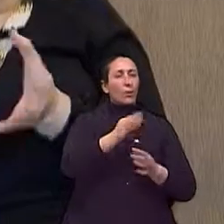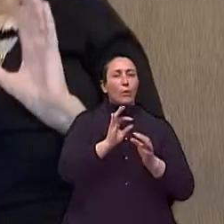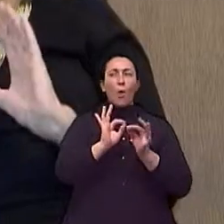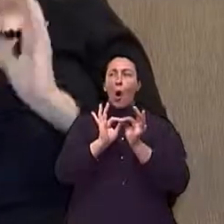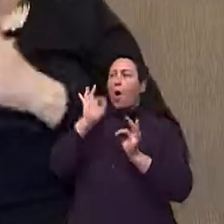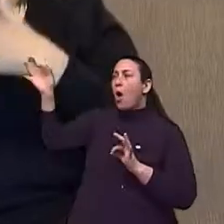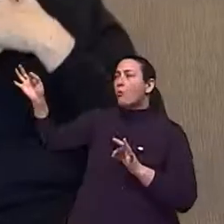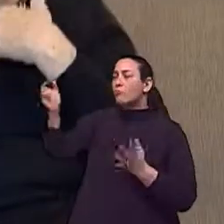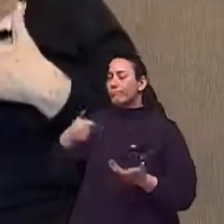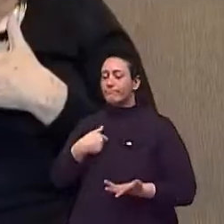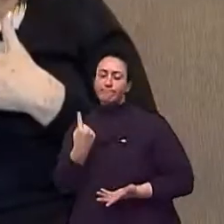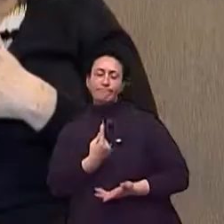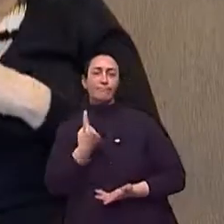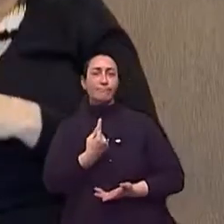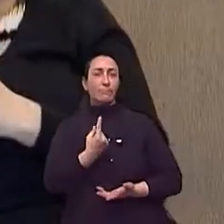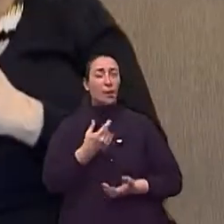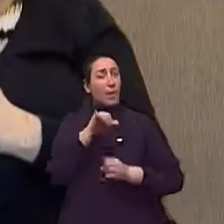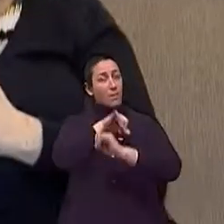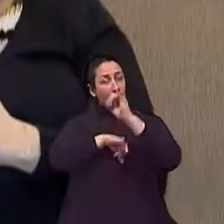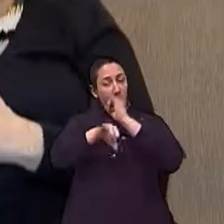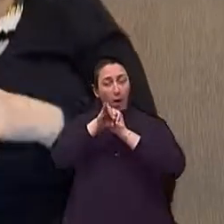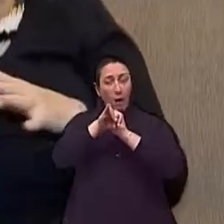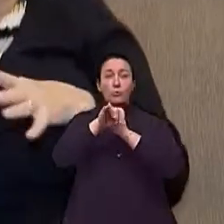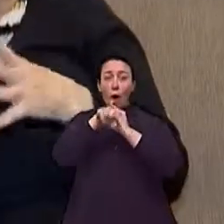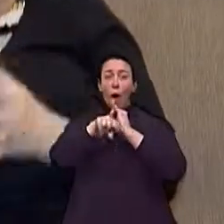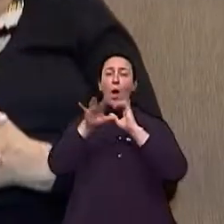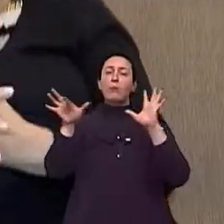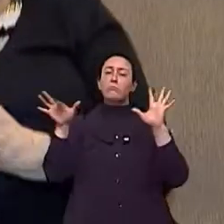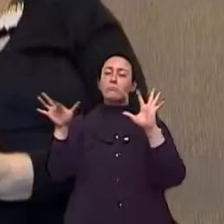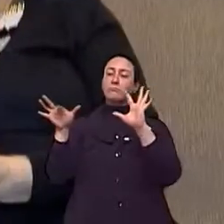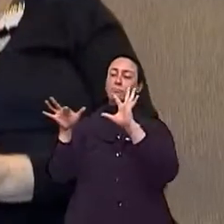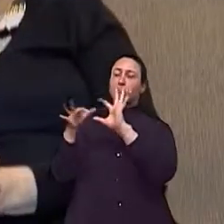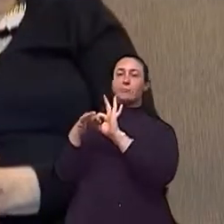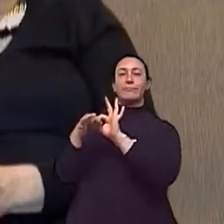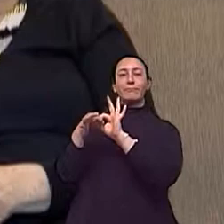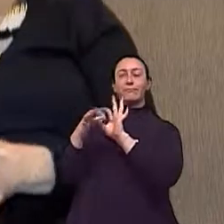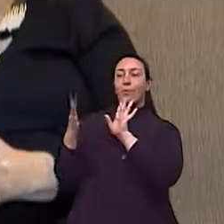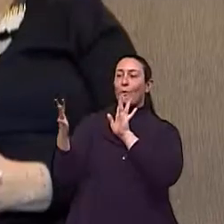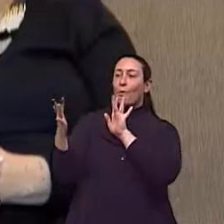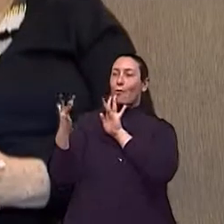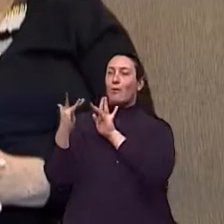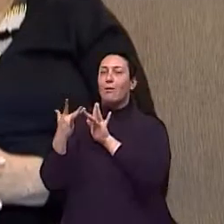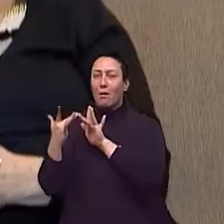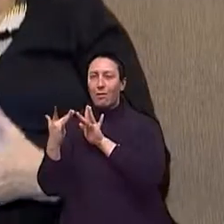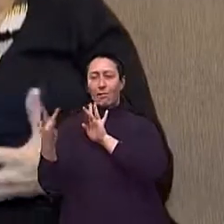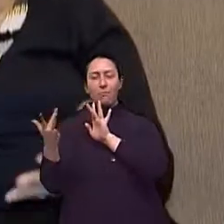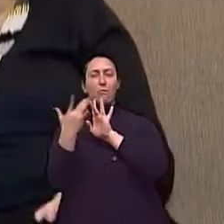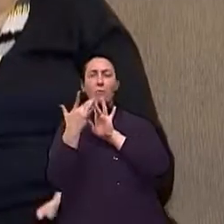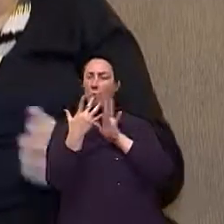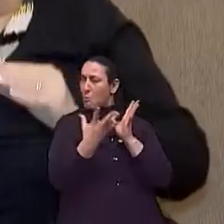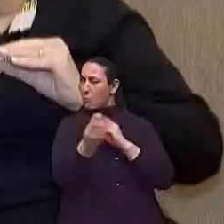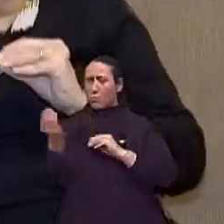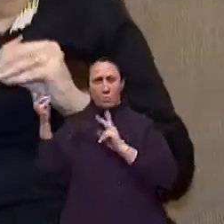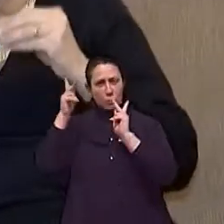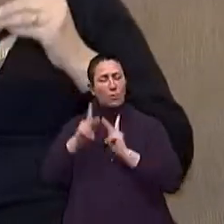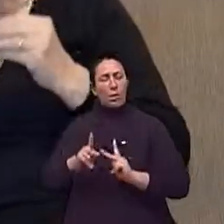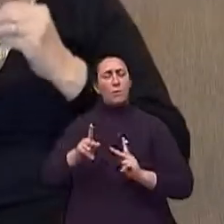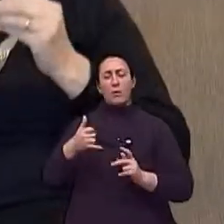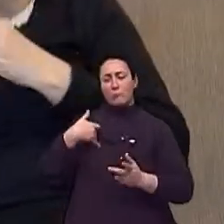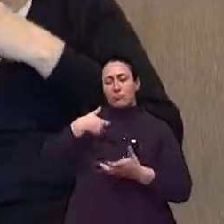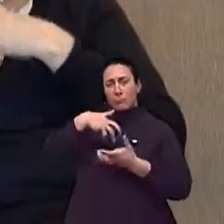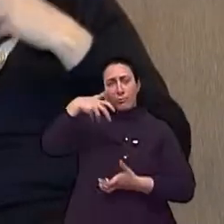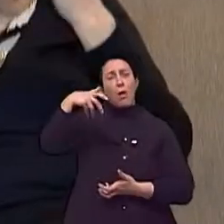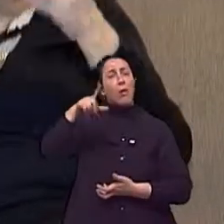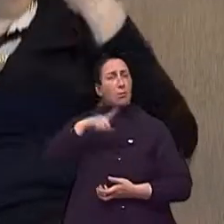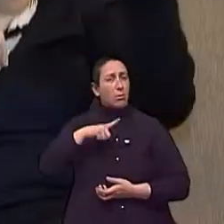internet veio para aproximar eu acredito que veio para aproximar tem muitas senhoras e senhores que que tem Facebook Então por quê Porque